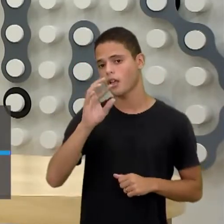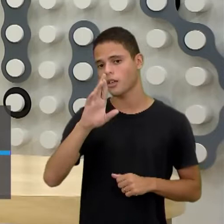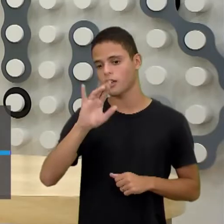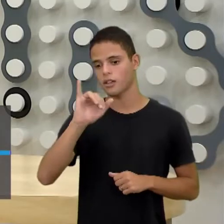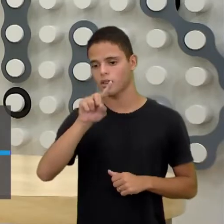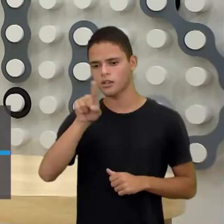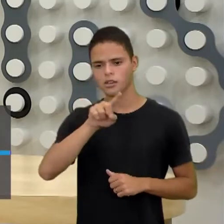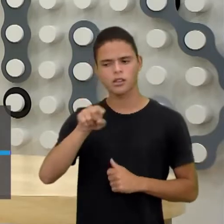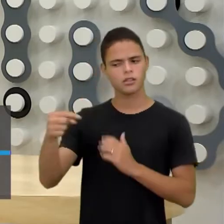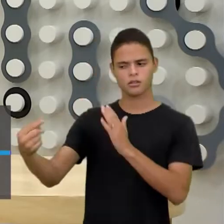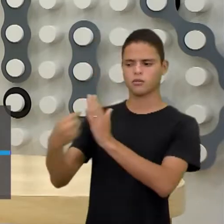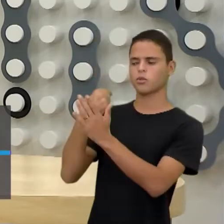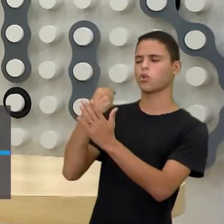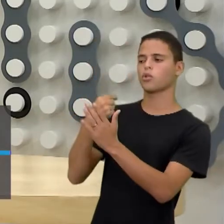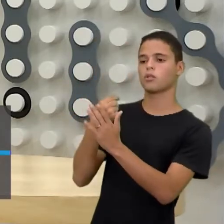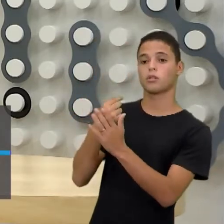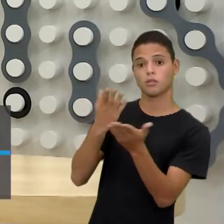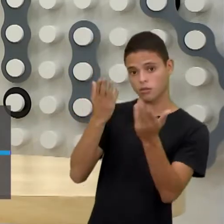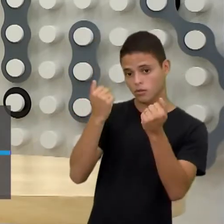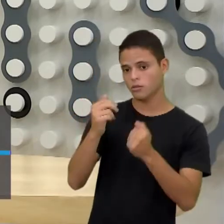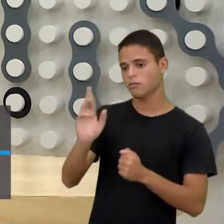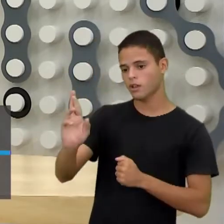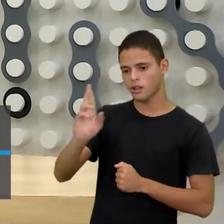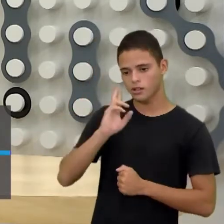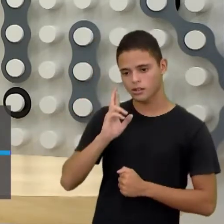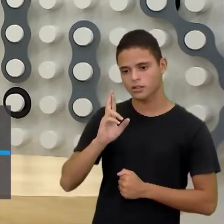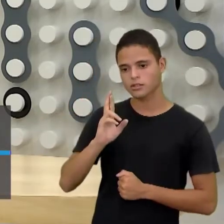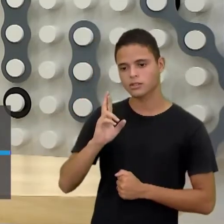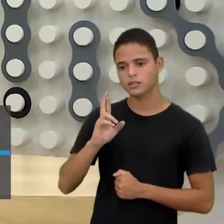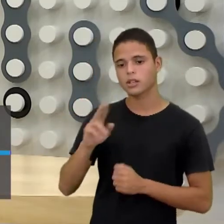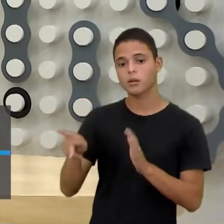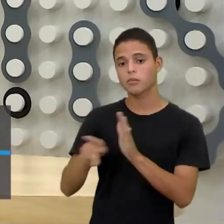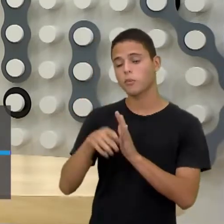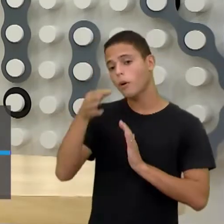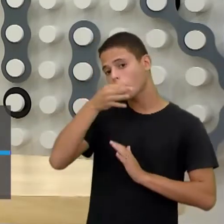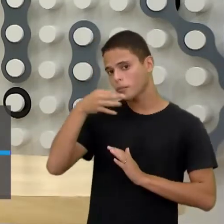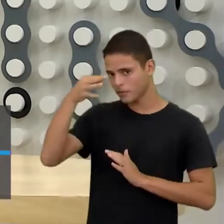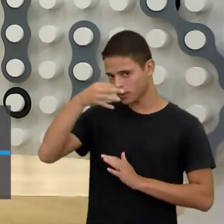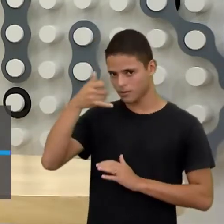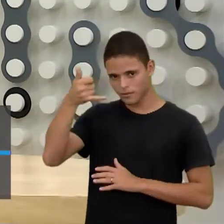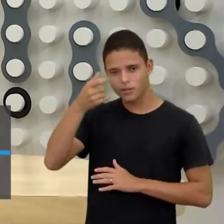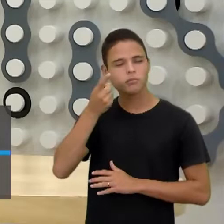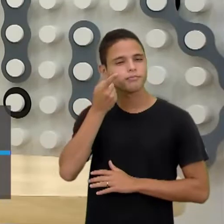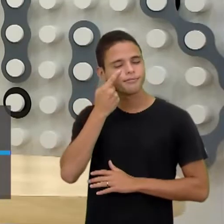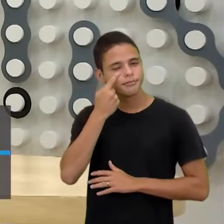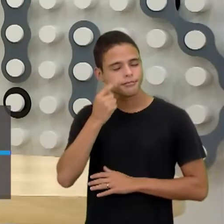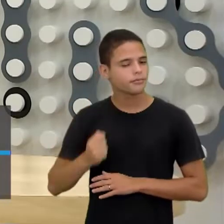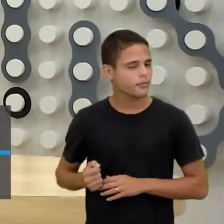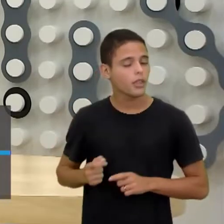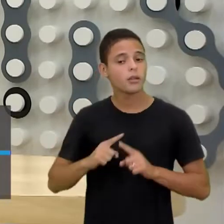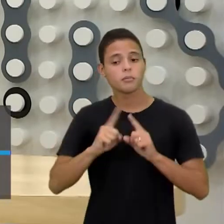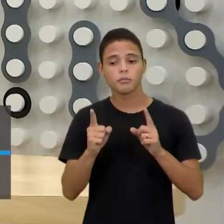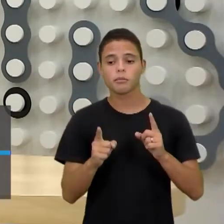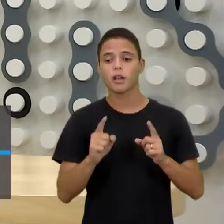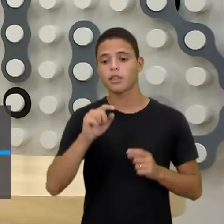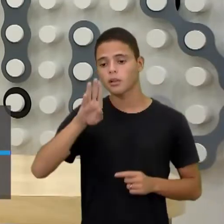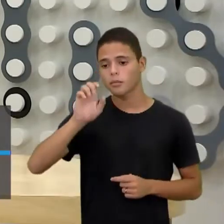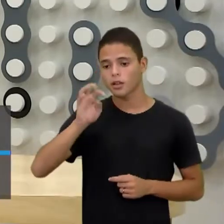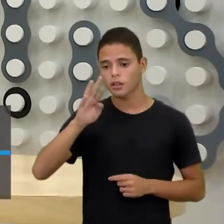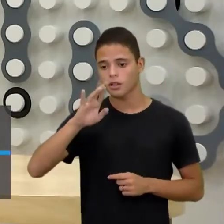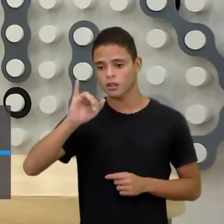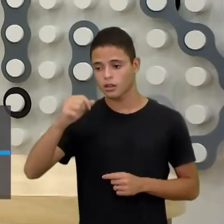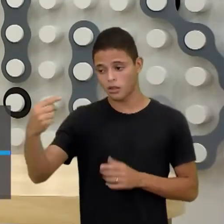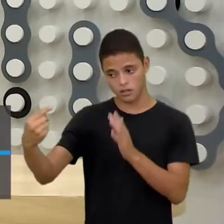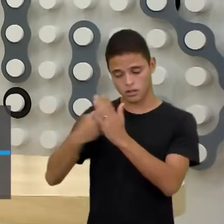pergunta, vamos à resposta do que vocês deram, né? Sobre a opinião em relação a celular, né? Na sala de aula. Mas a Beatriz faz uma pergunta para mim e eu vou